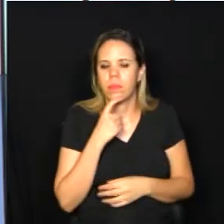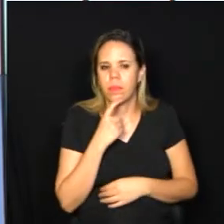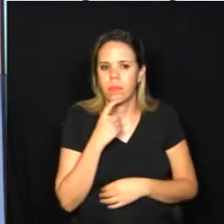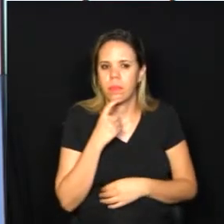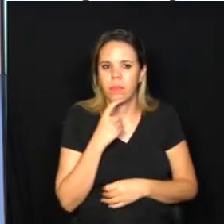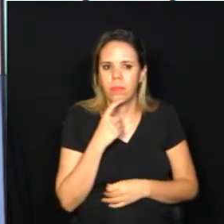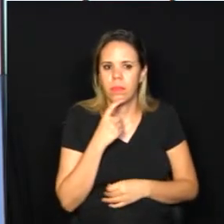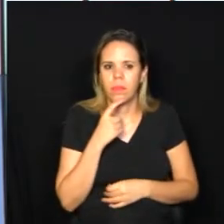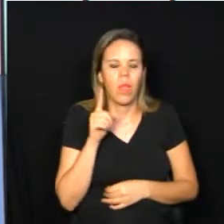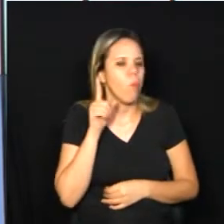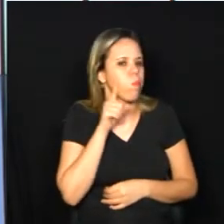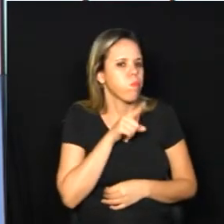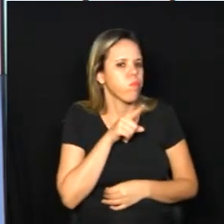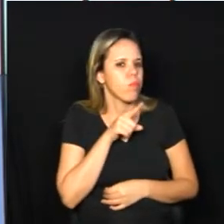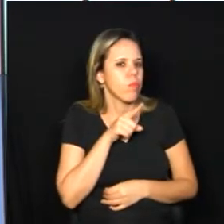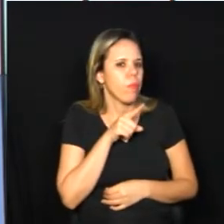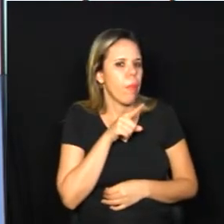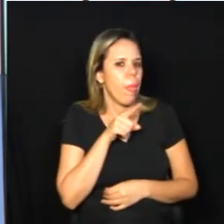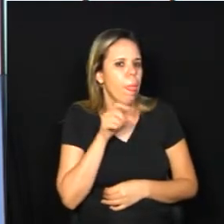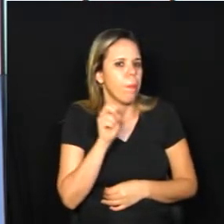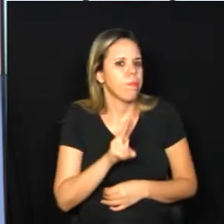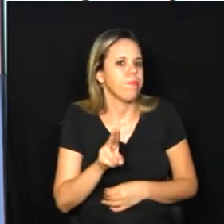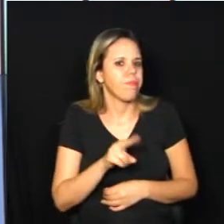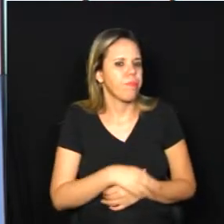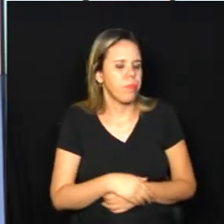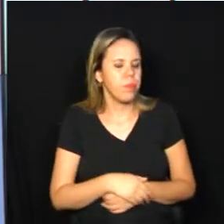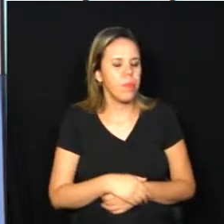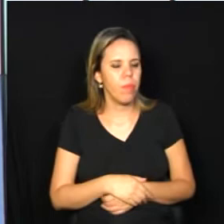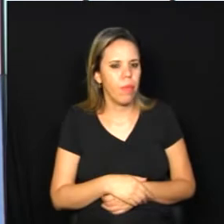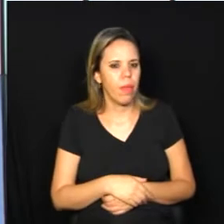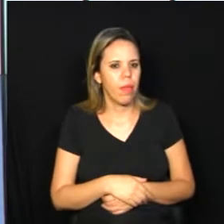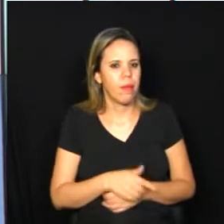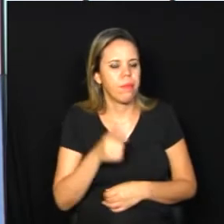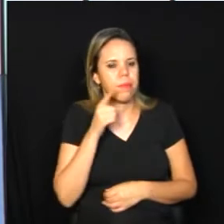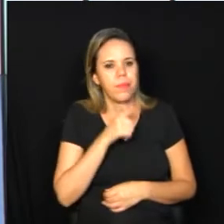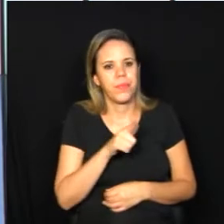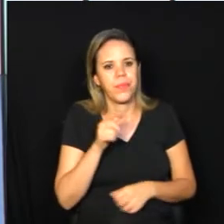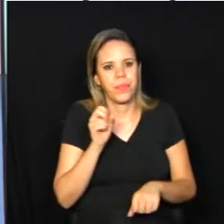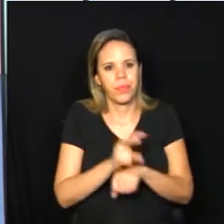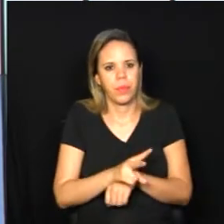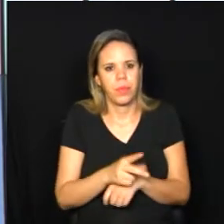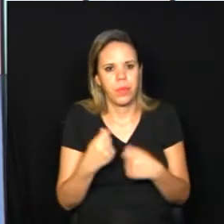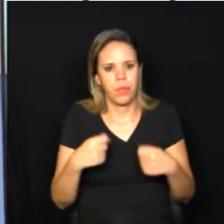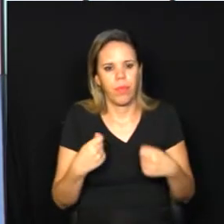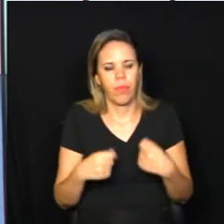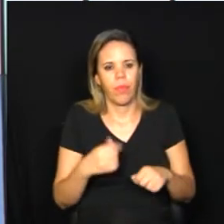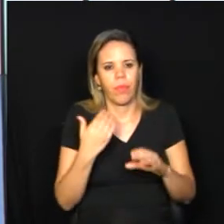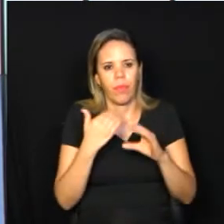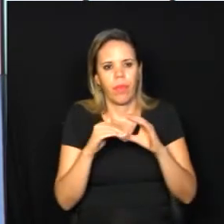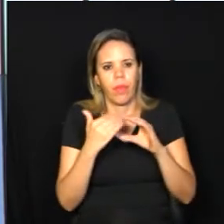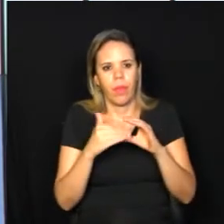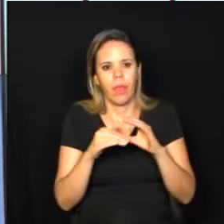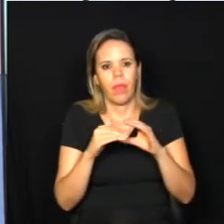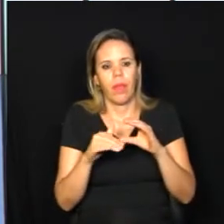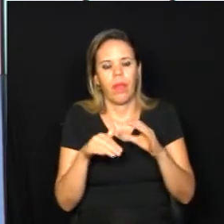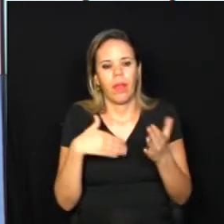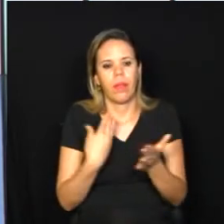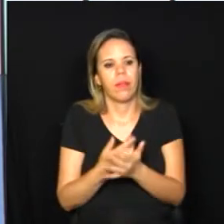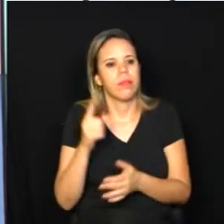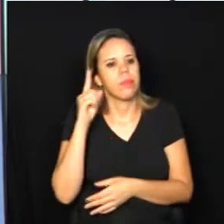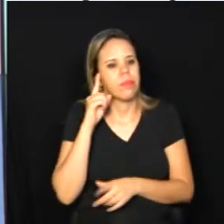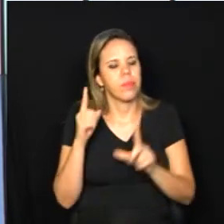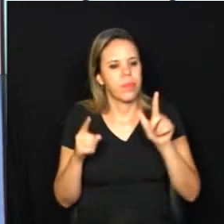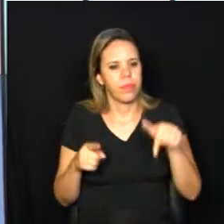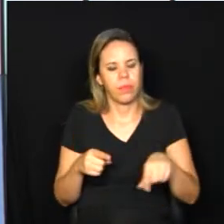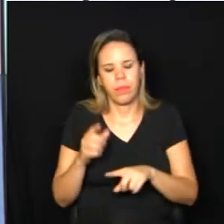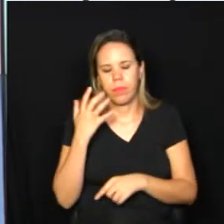Campinas, Americana ou Sumaré. Para se candidatar, é preciso enviar um e-mail até o dia 17